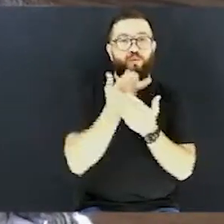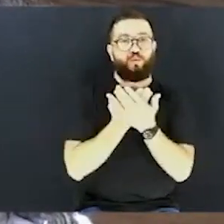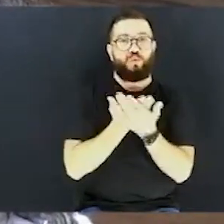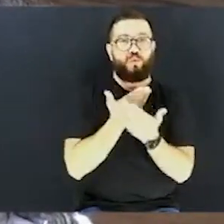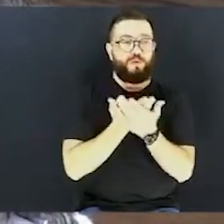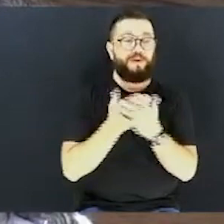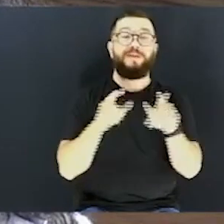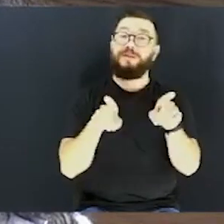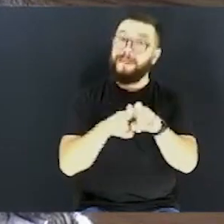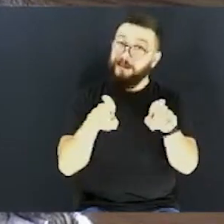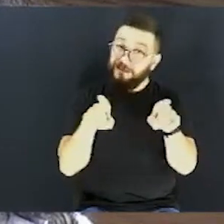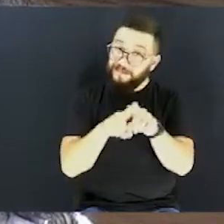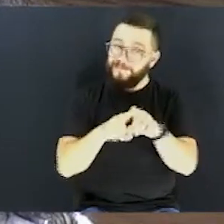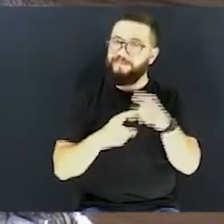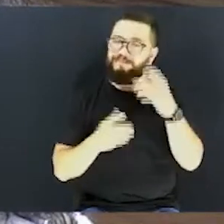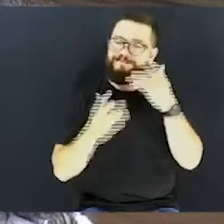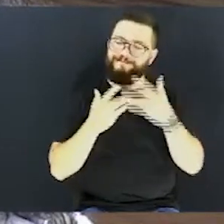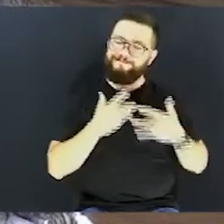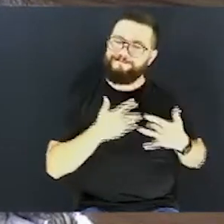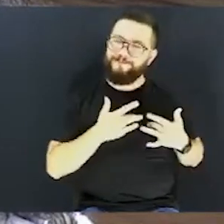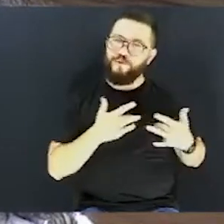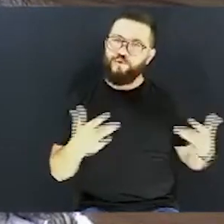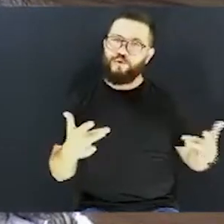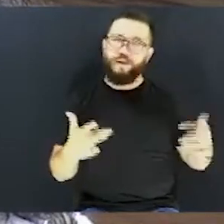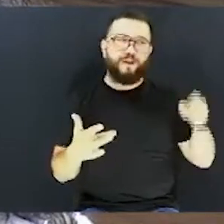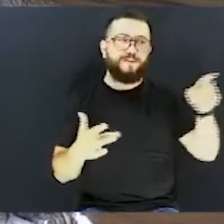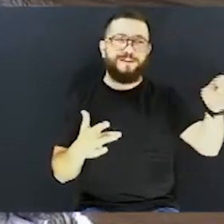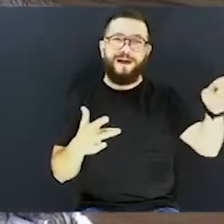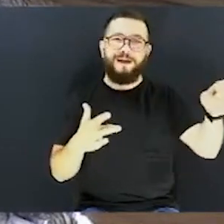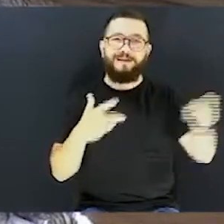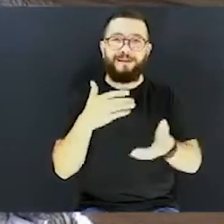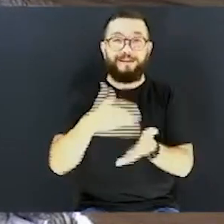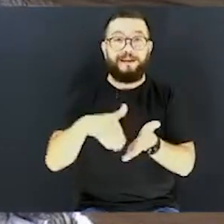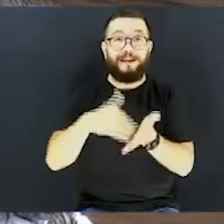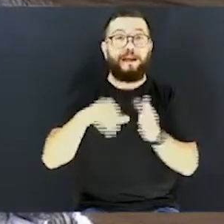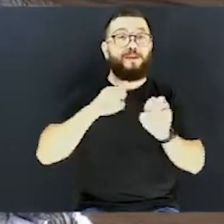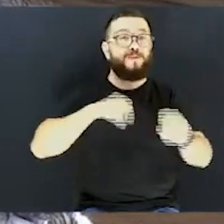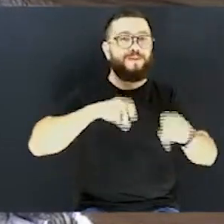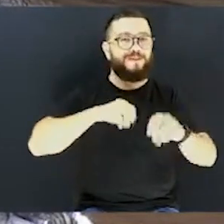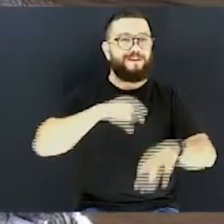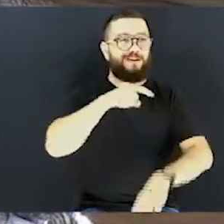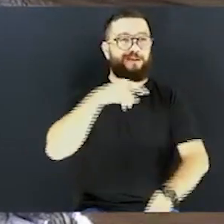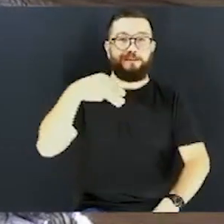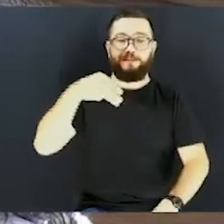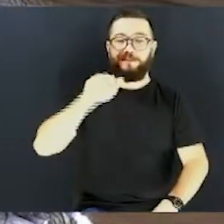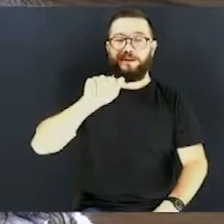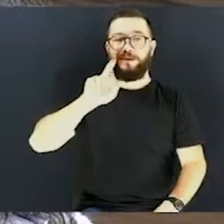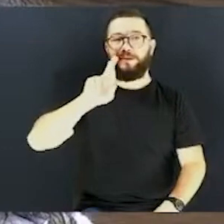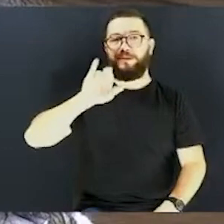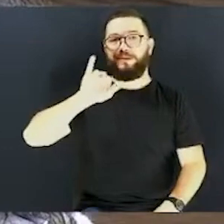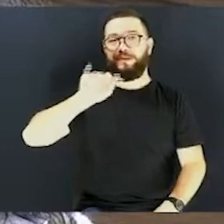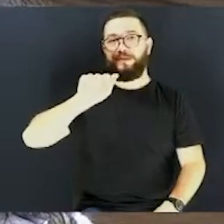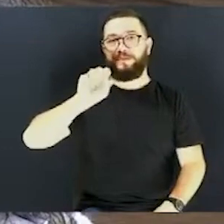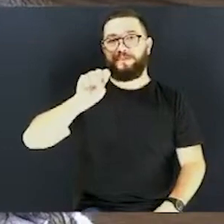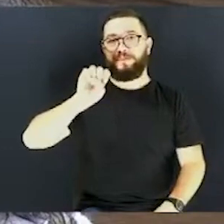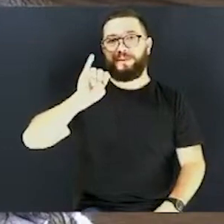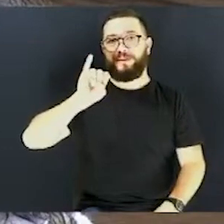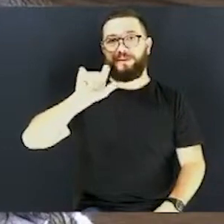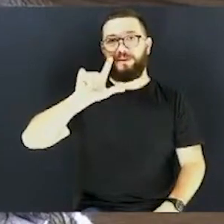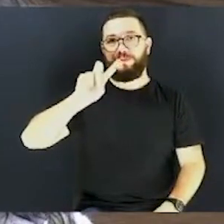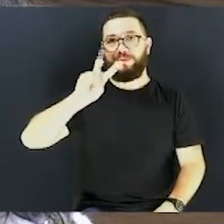generosidade da secretária municipal, Maria Silva Bacila, em me convidar para participar desse